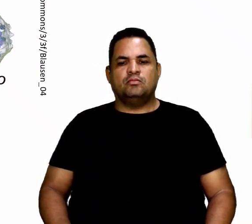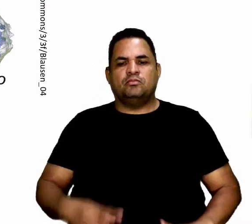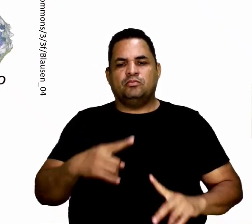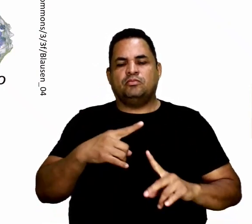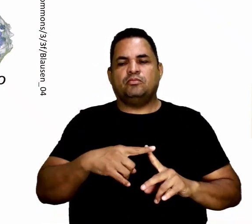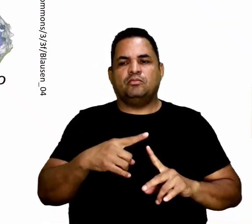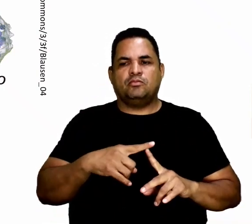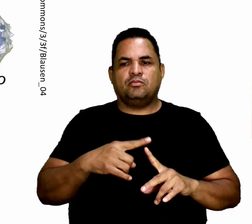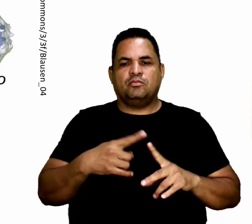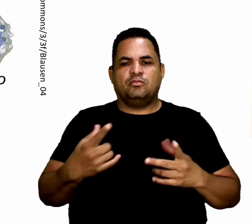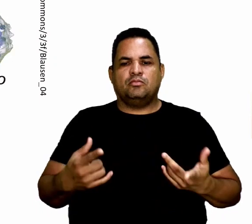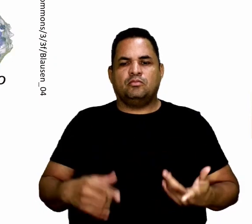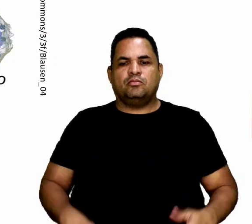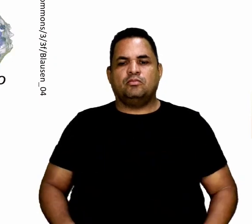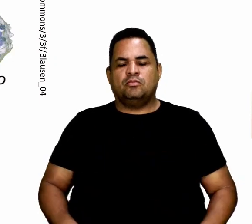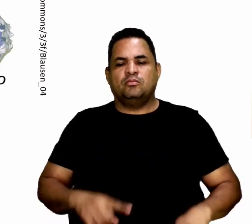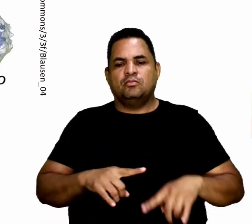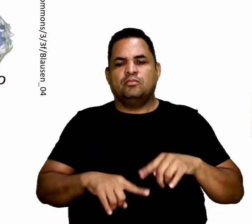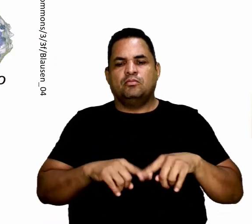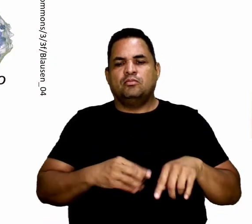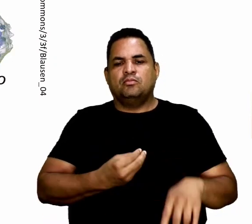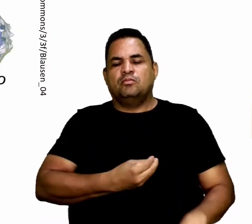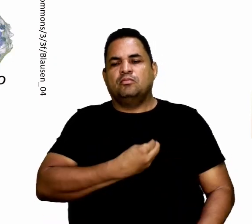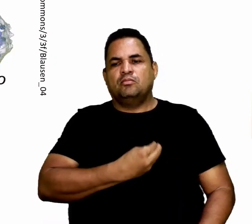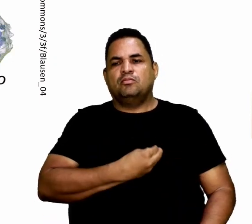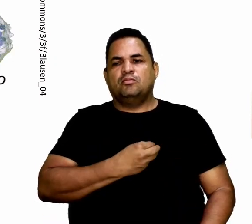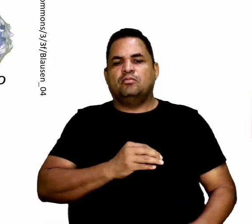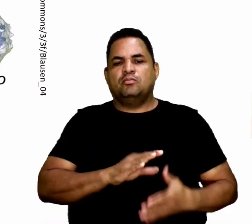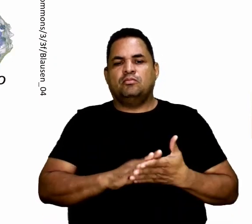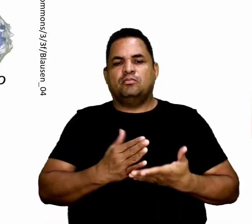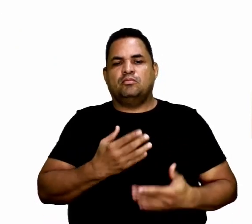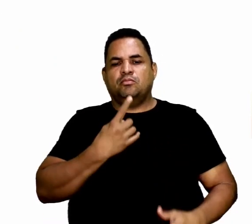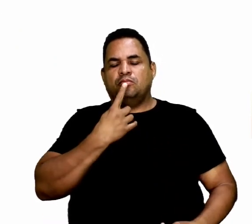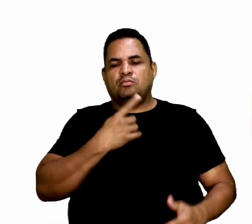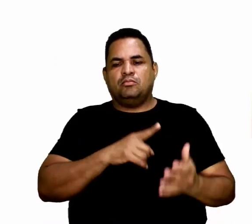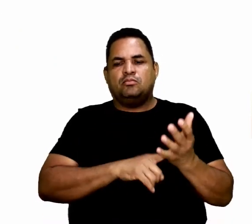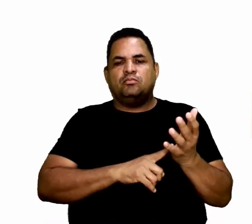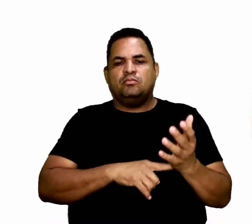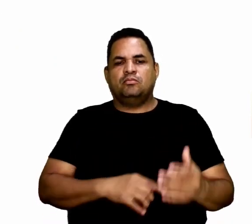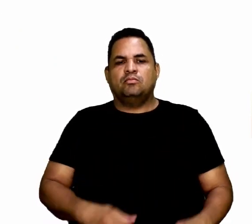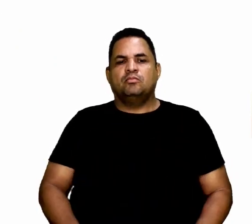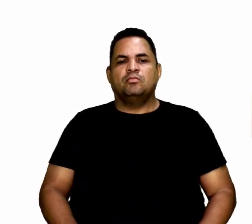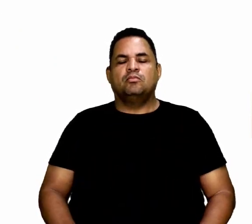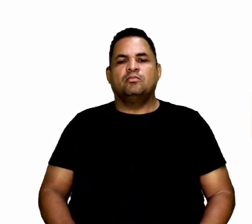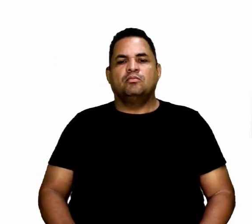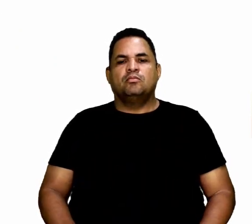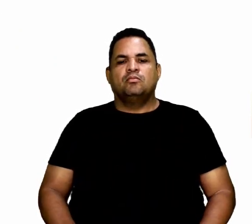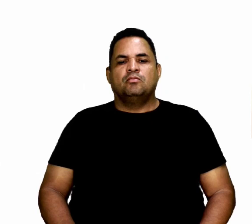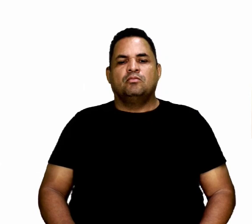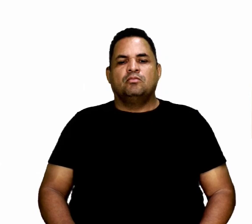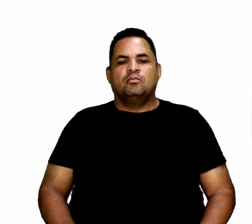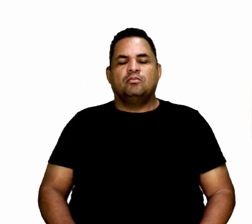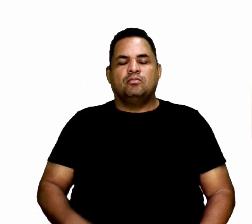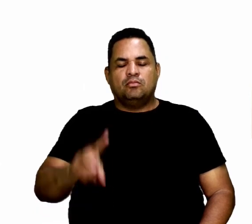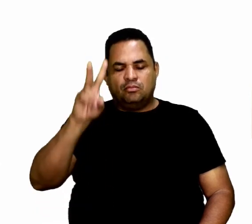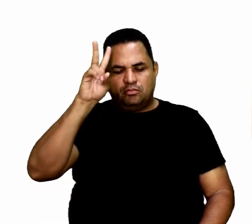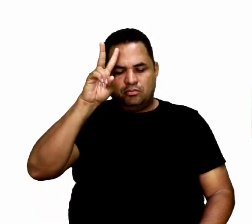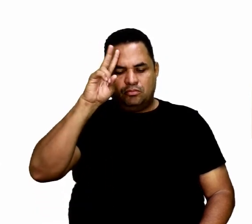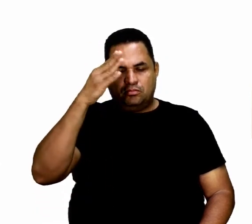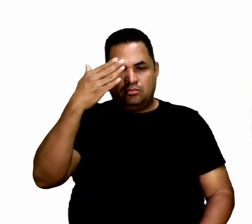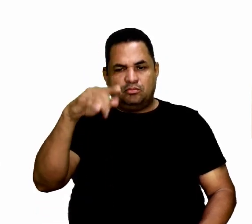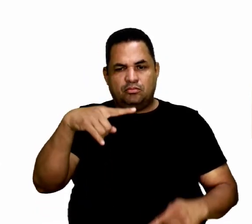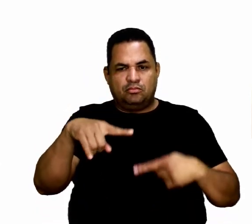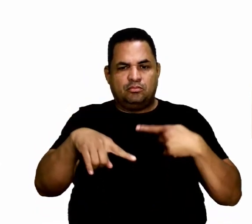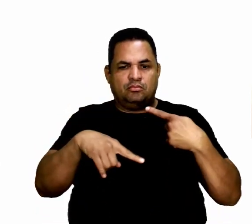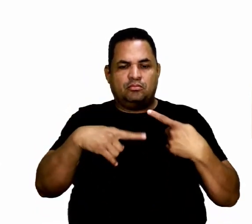tipos de elementos presentes no sangue, né? Que a gente chama de elementos figurados. Eu lembrei de uma coisinha aqui, prof, mas aí